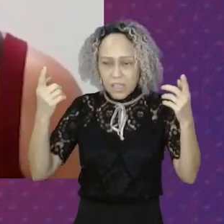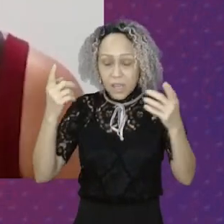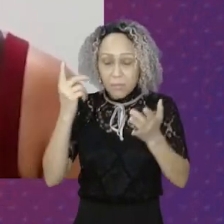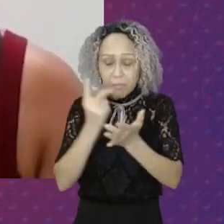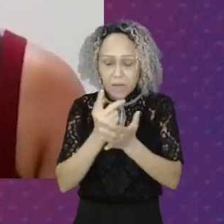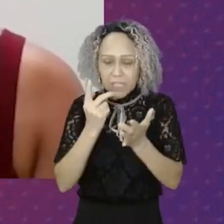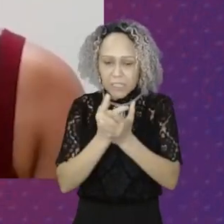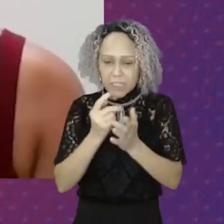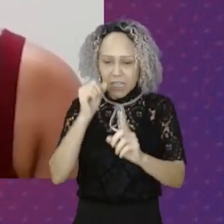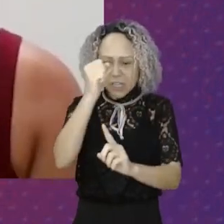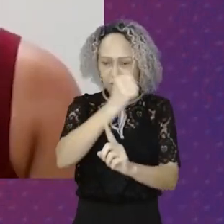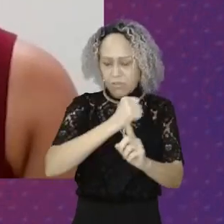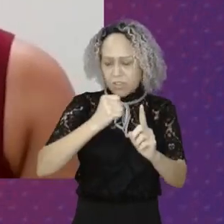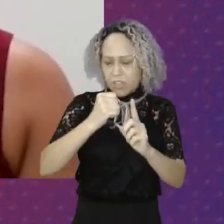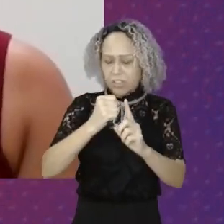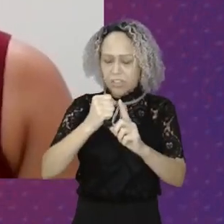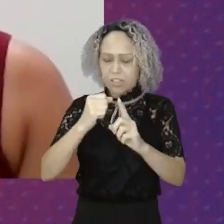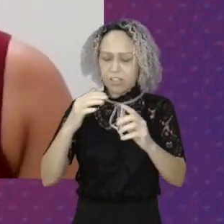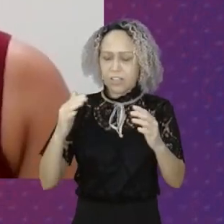é majoritariamente negra.